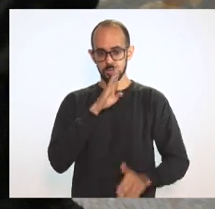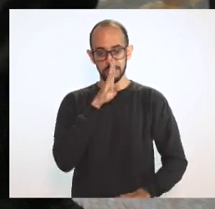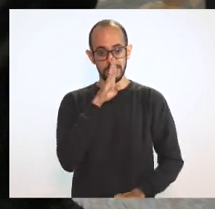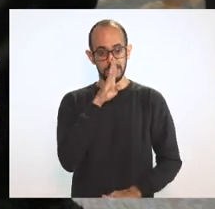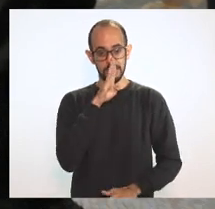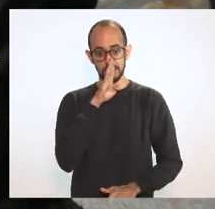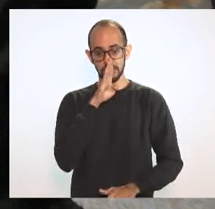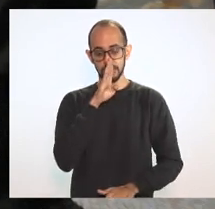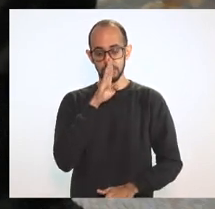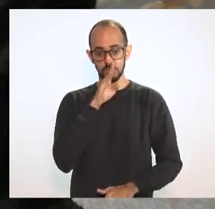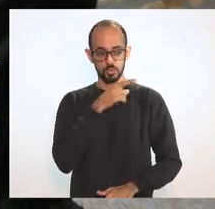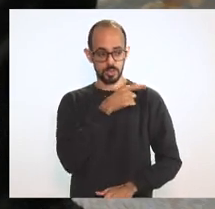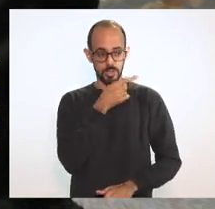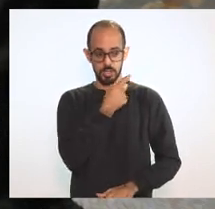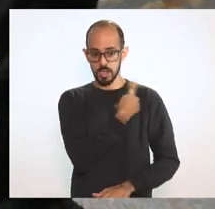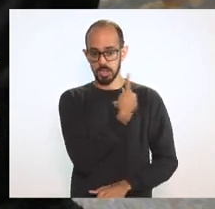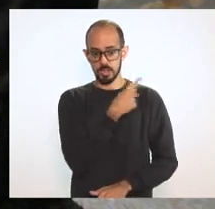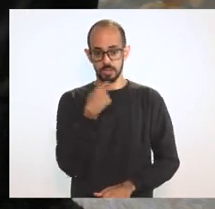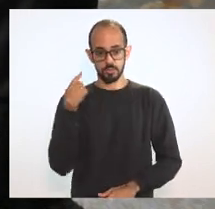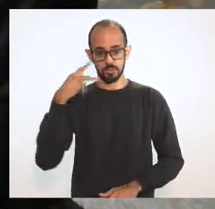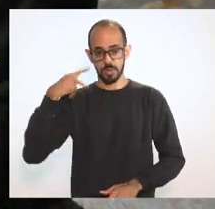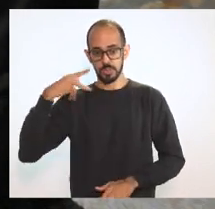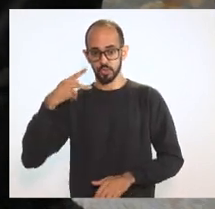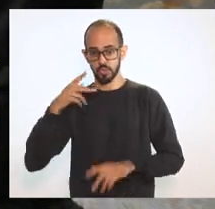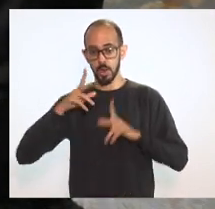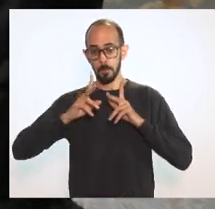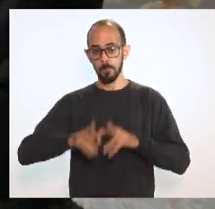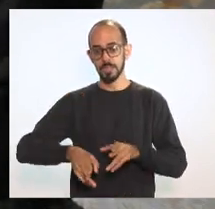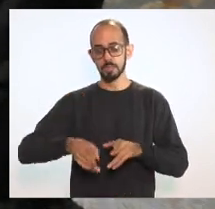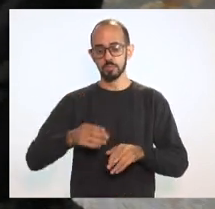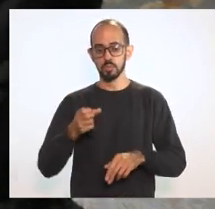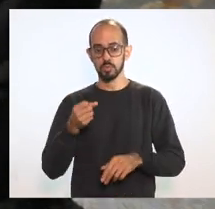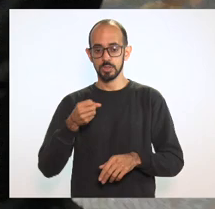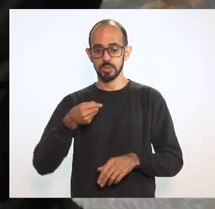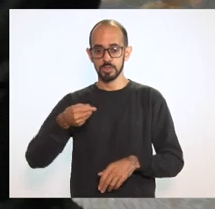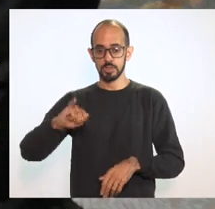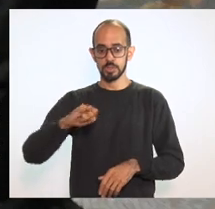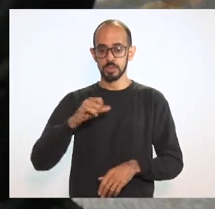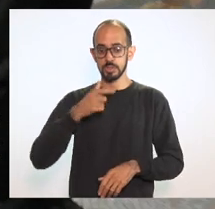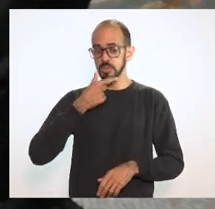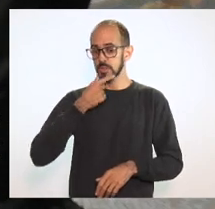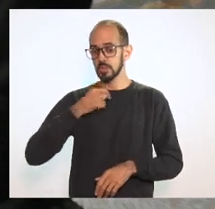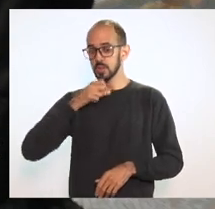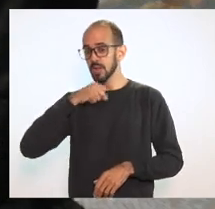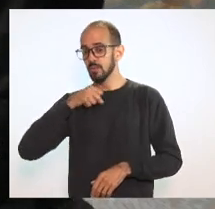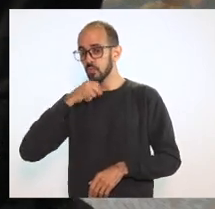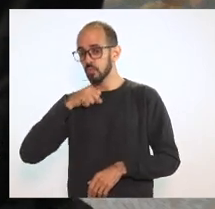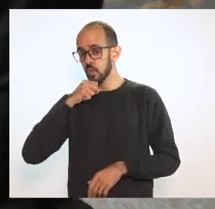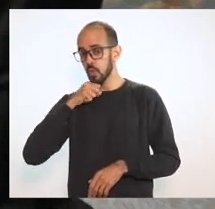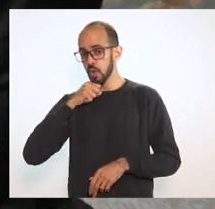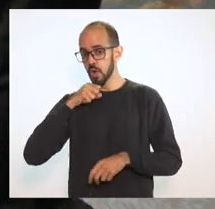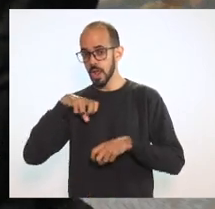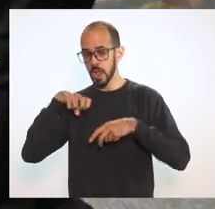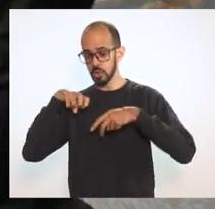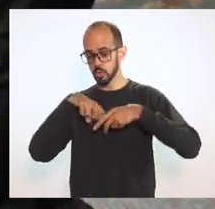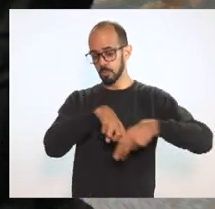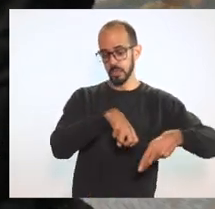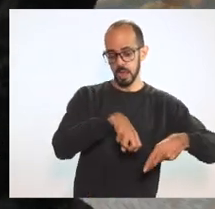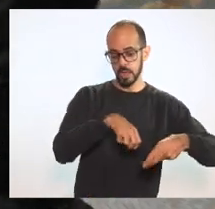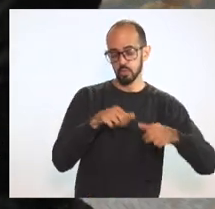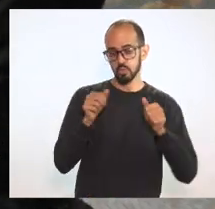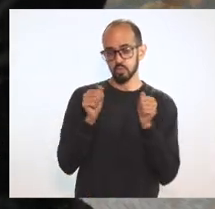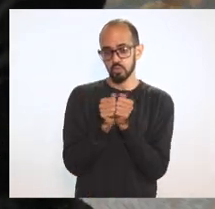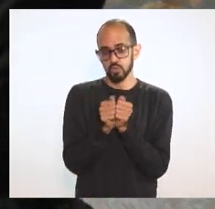partido é o mesmo que quando um avô é atropelado dentro da favela da Maré com a sua neta, eles se calam,